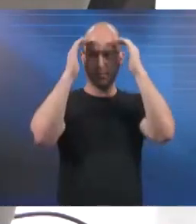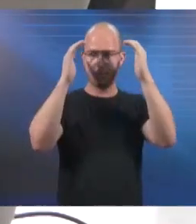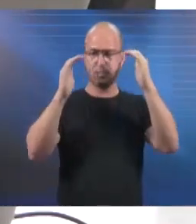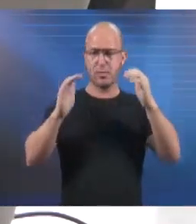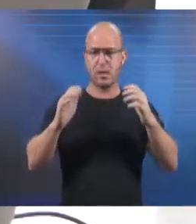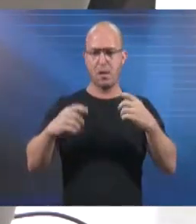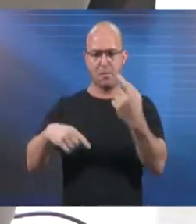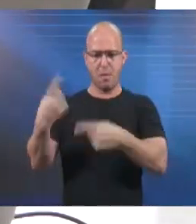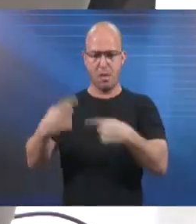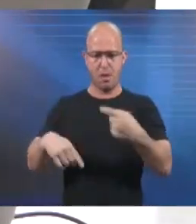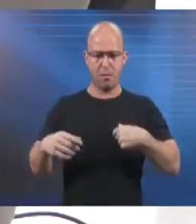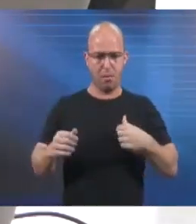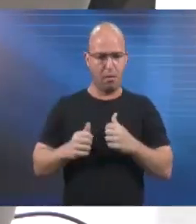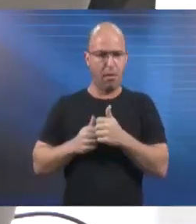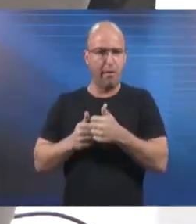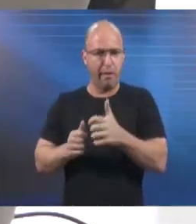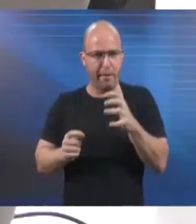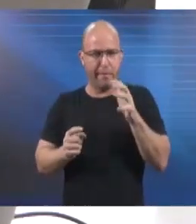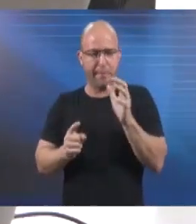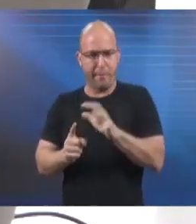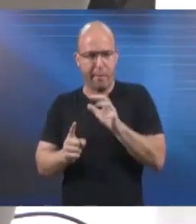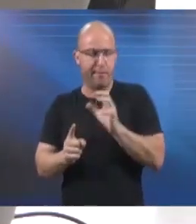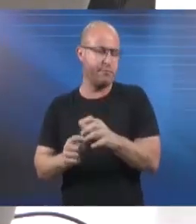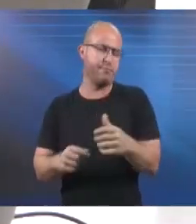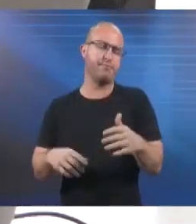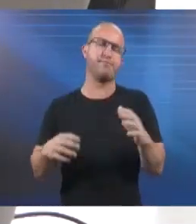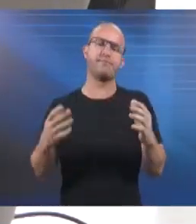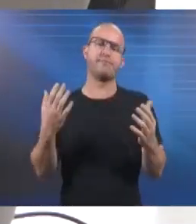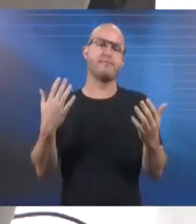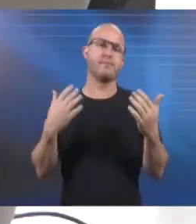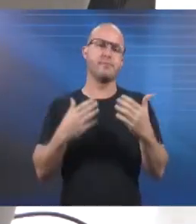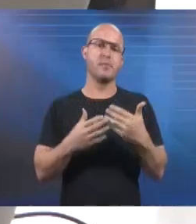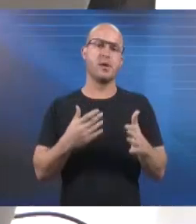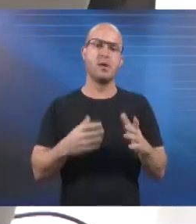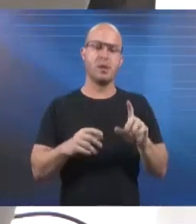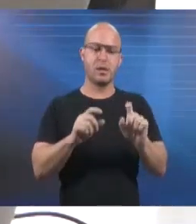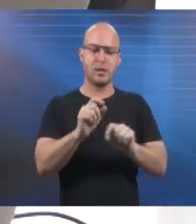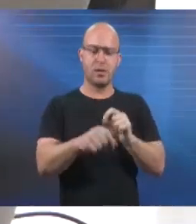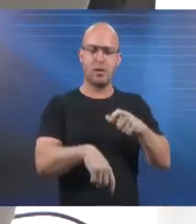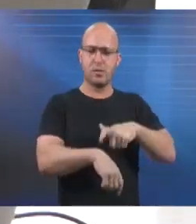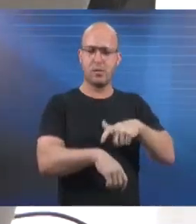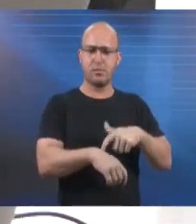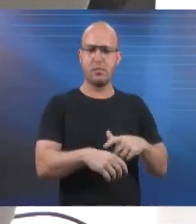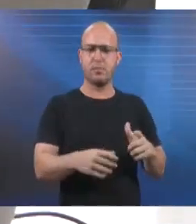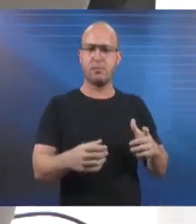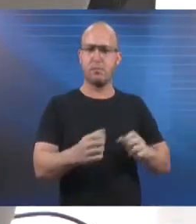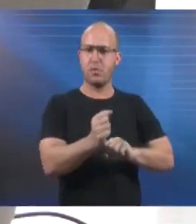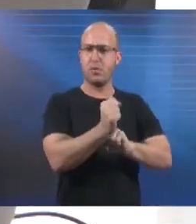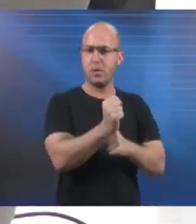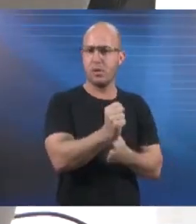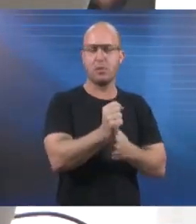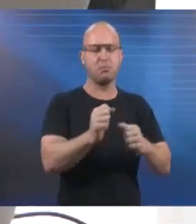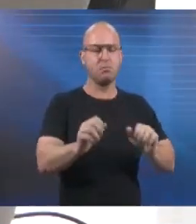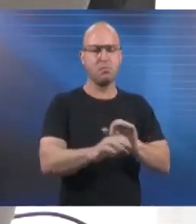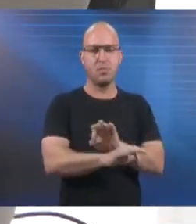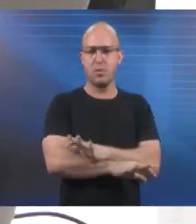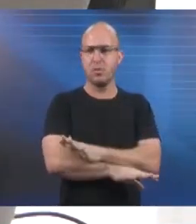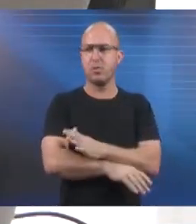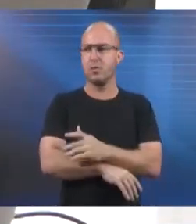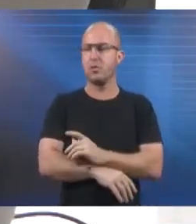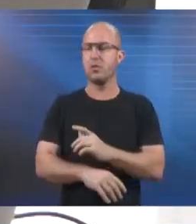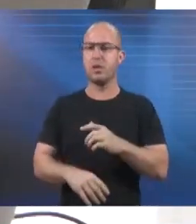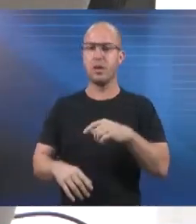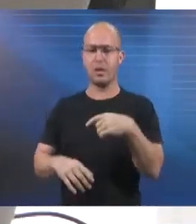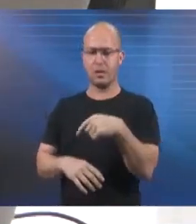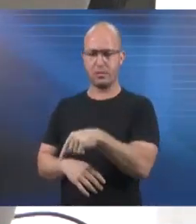pressão política na hora de interditar um evento interdito e tá certo aquela obra da engorda da praia que é tão